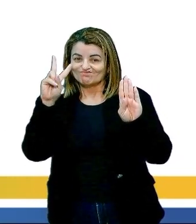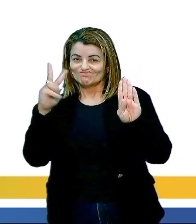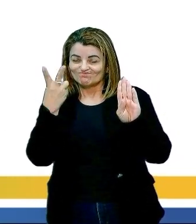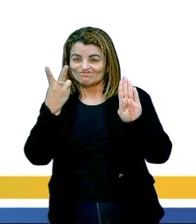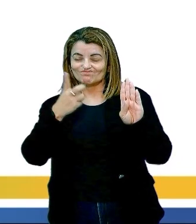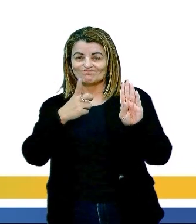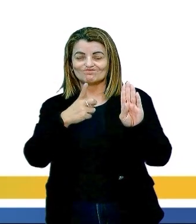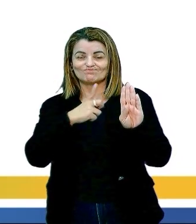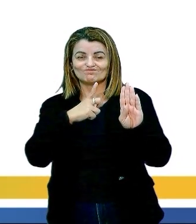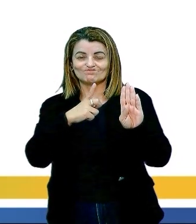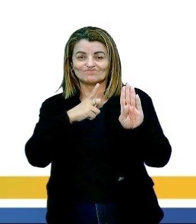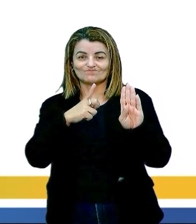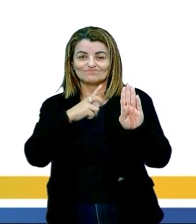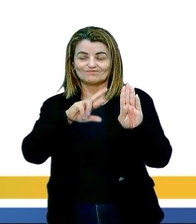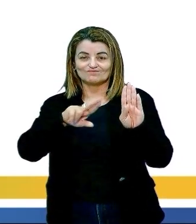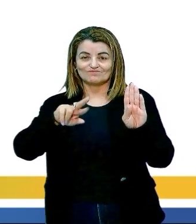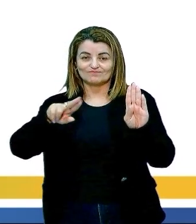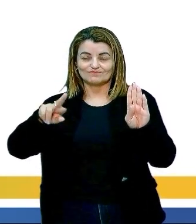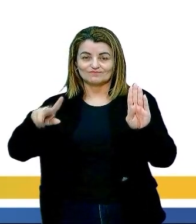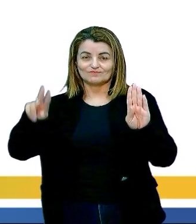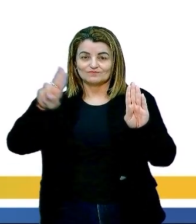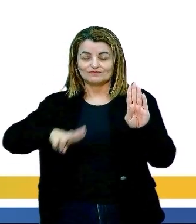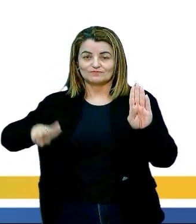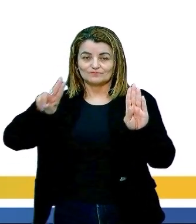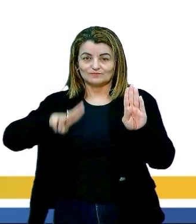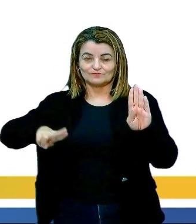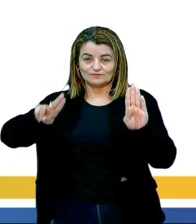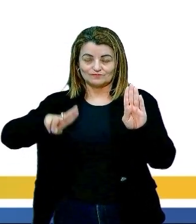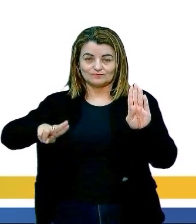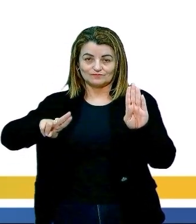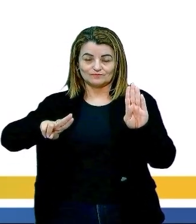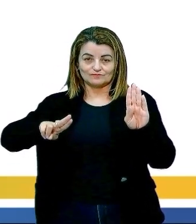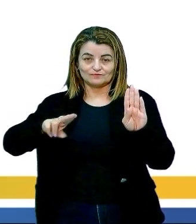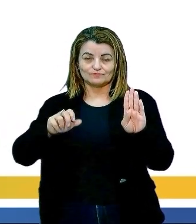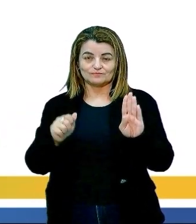a existência de diferentes usos da linguagem.